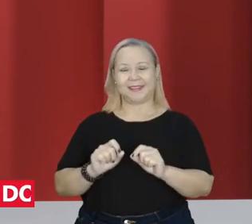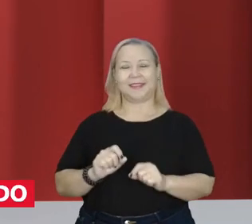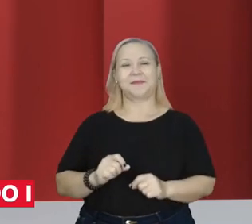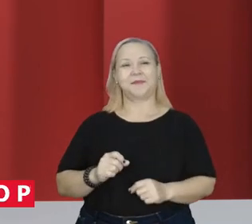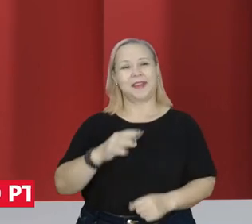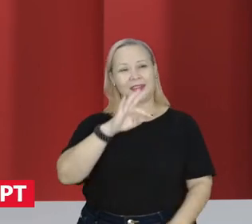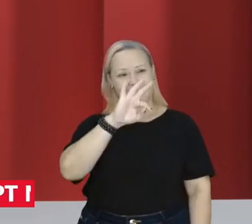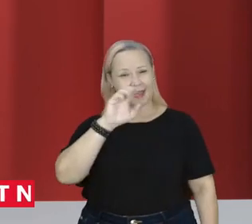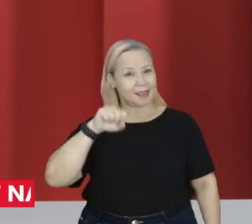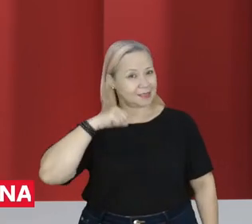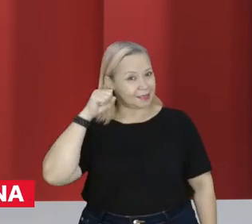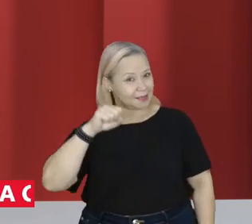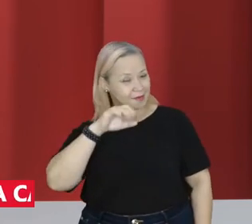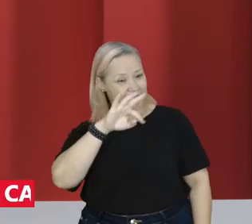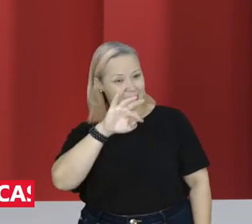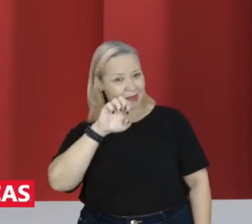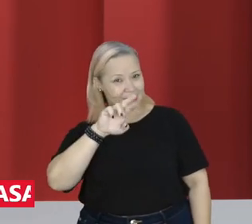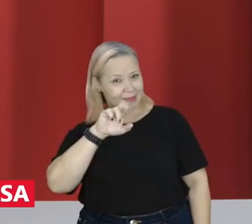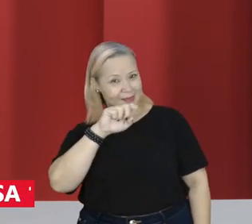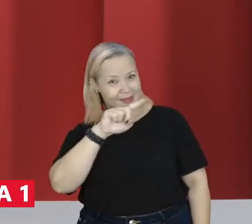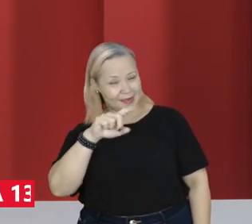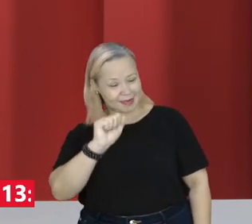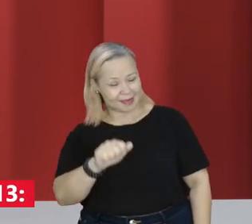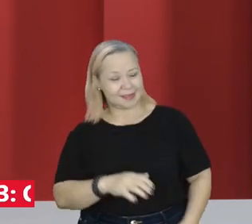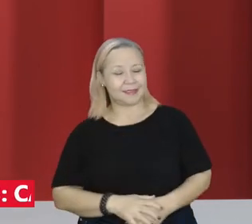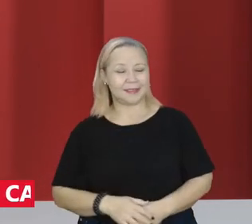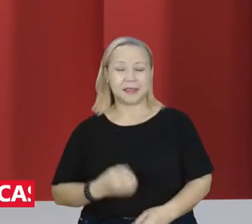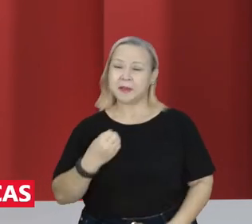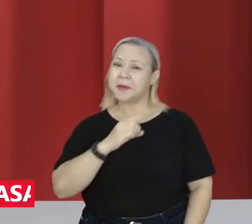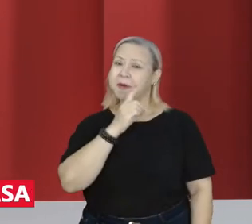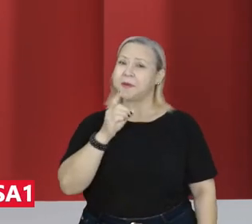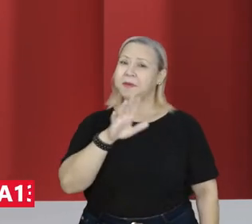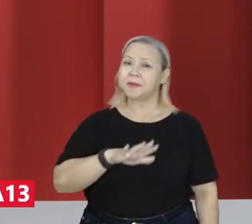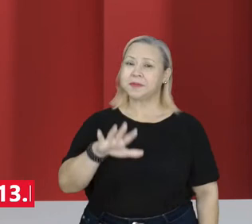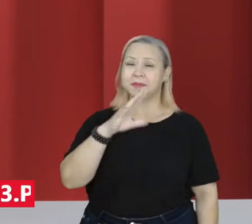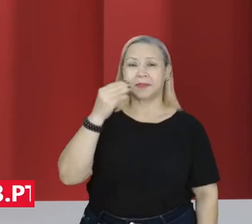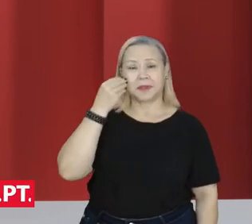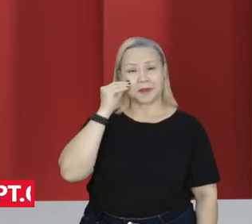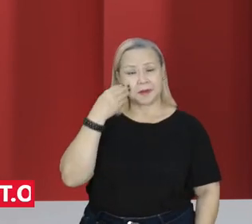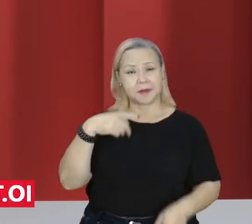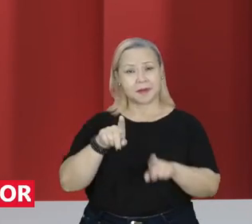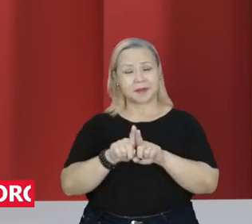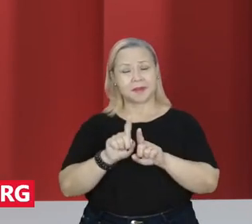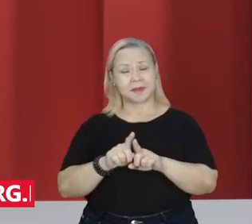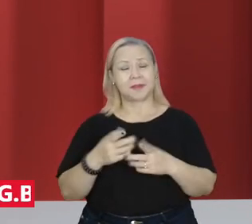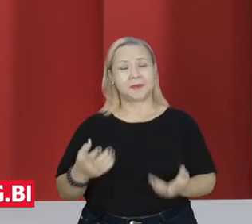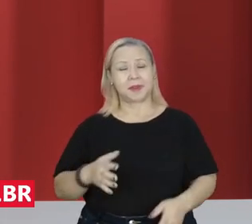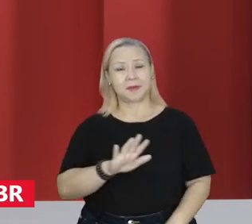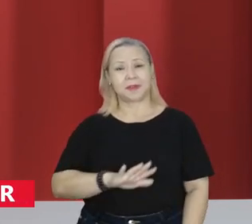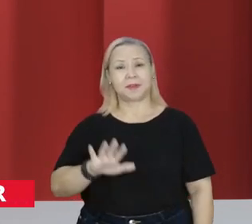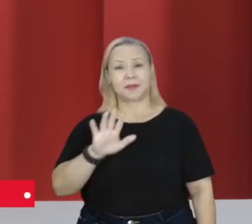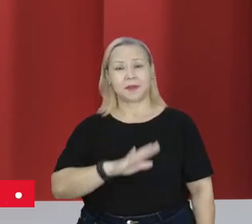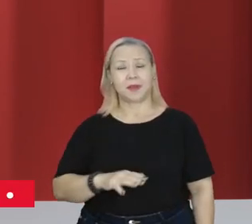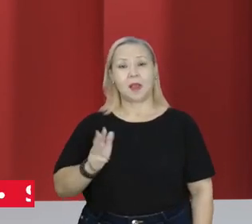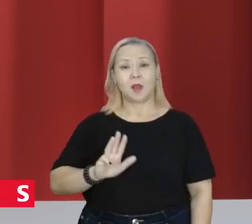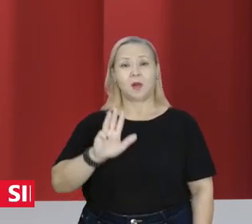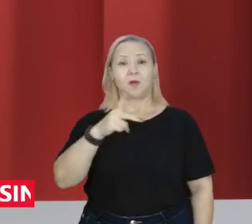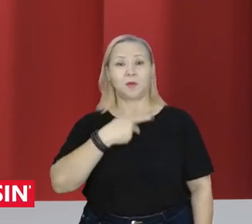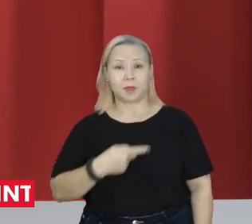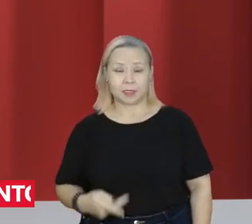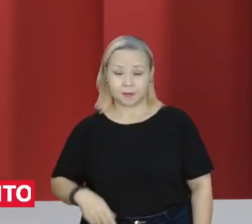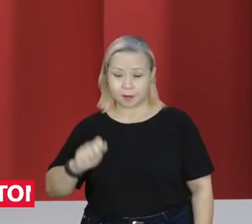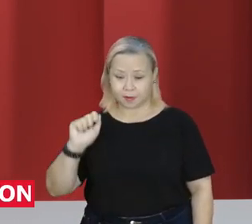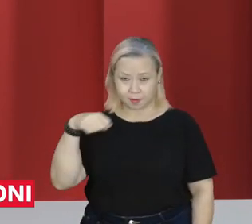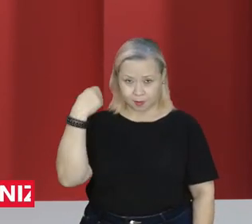Leitão, Silvio Prints, bom dia Amanda e bom dia a todos. Lula presidente, ele falando lá do Rio Grande do Sul, Sheila Moura